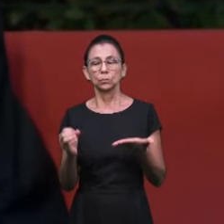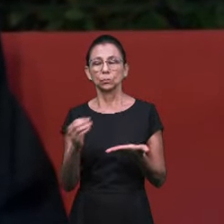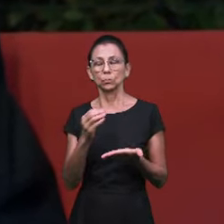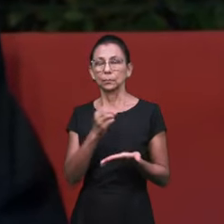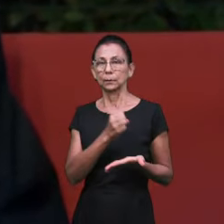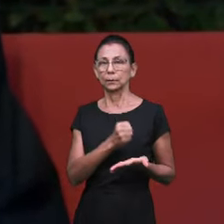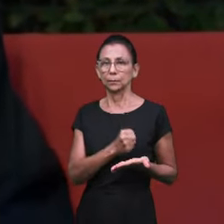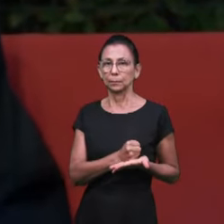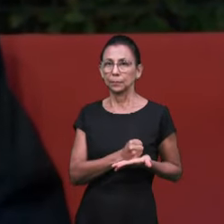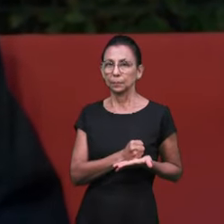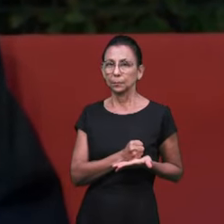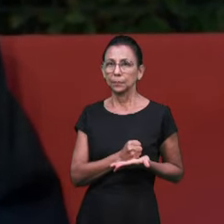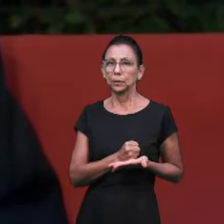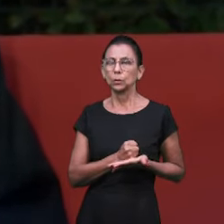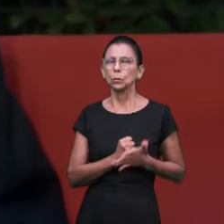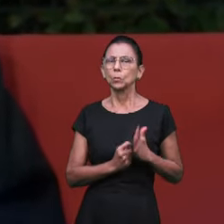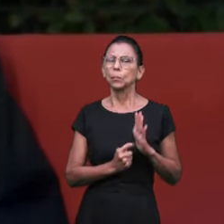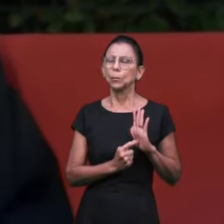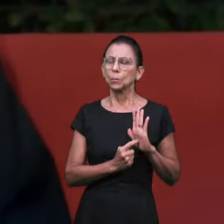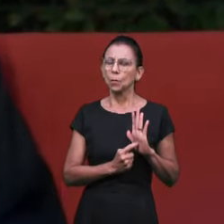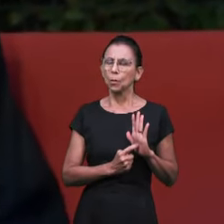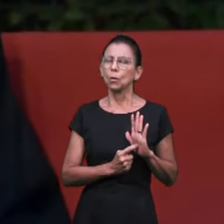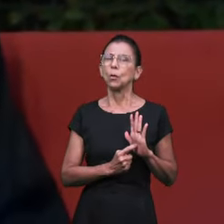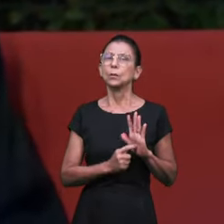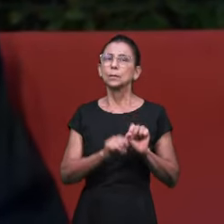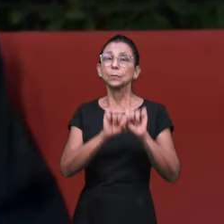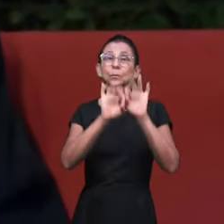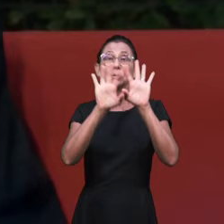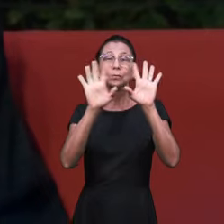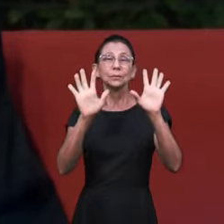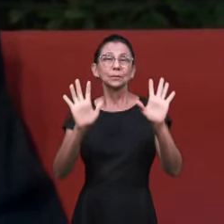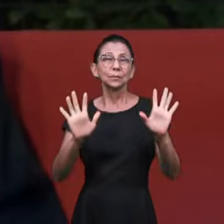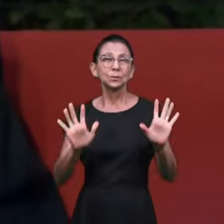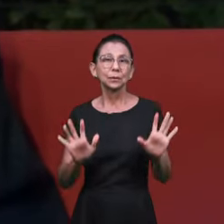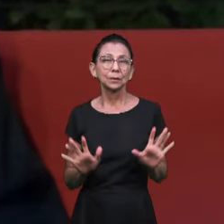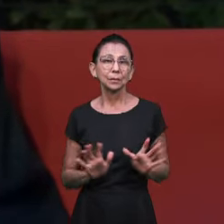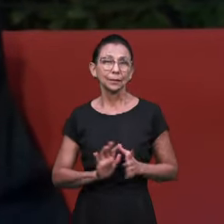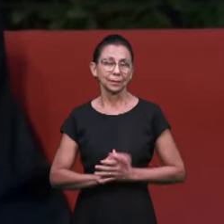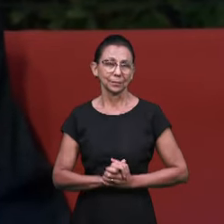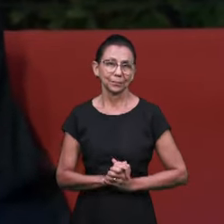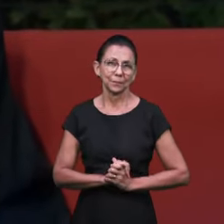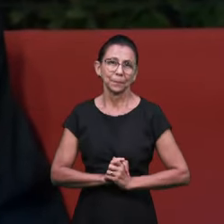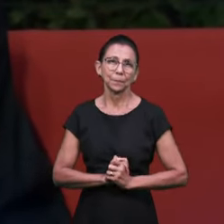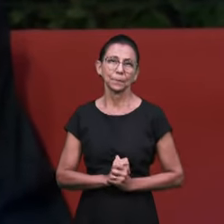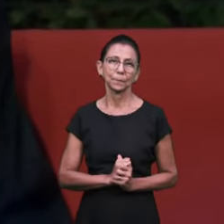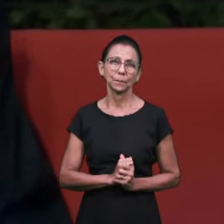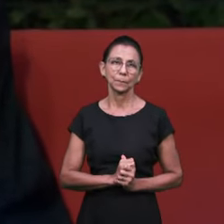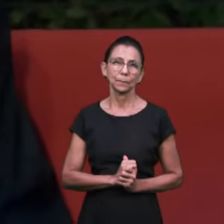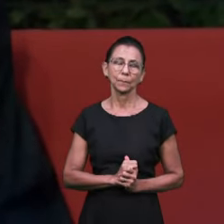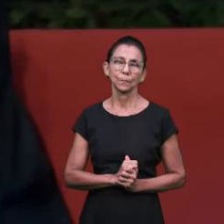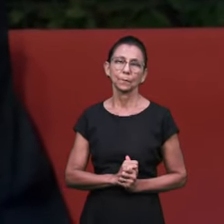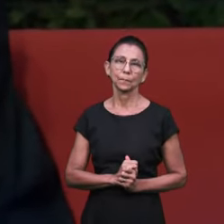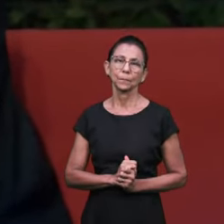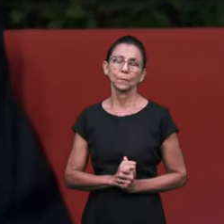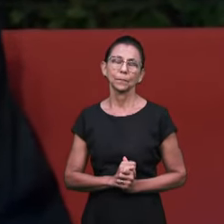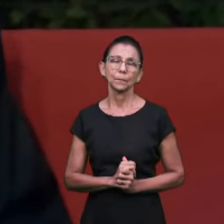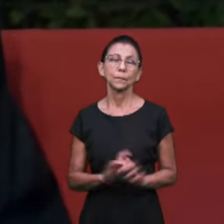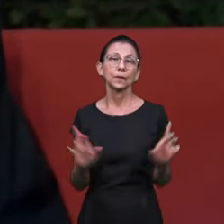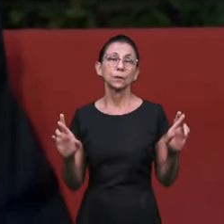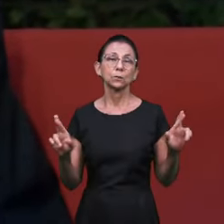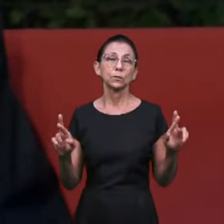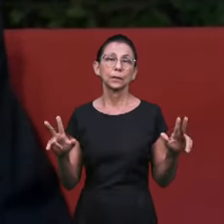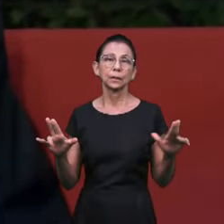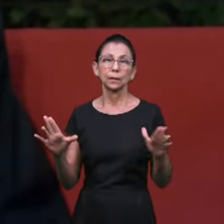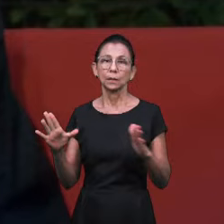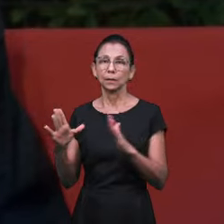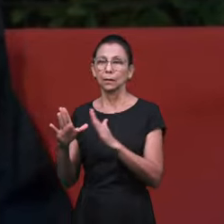esclarecem muito a respeito dessa nossa pergunta. O tema de hoje é: qual a diferença entre